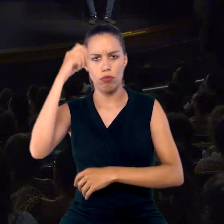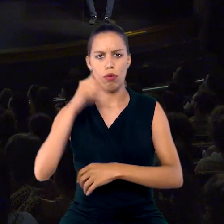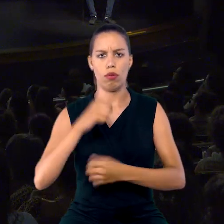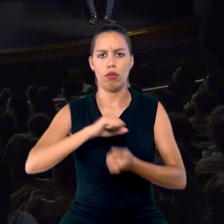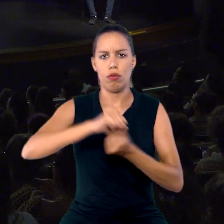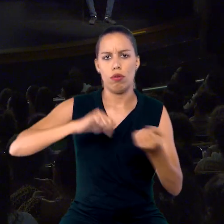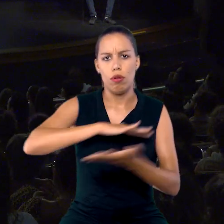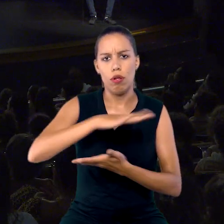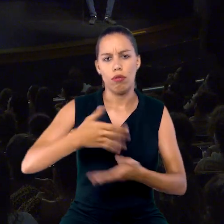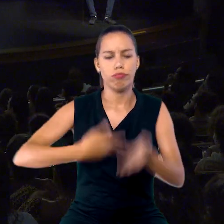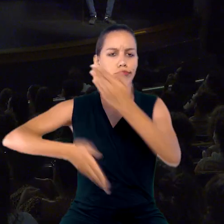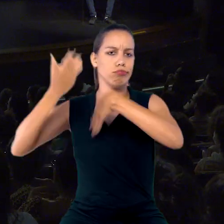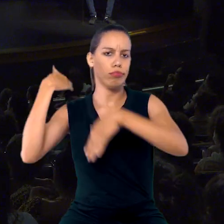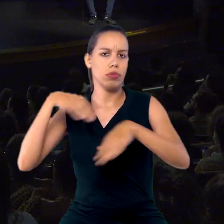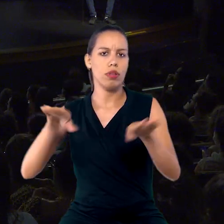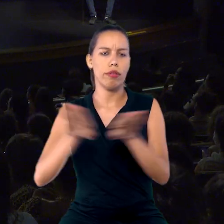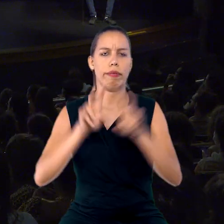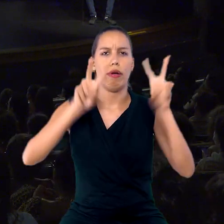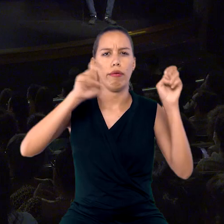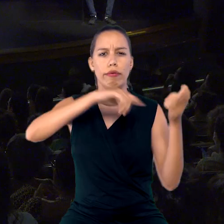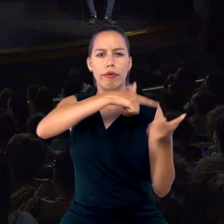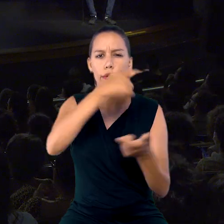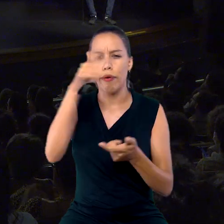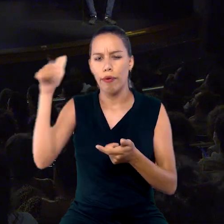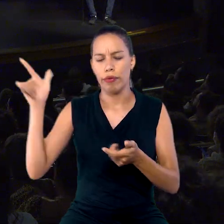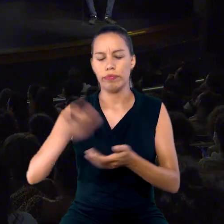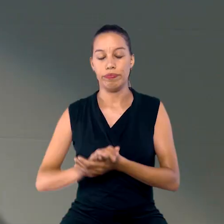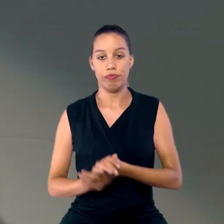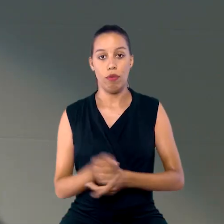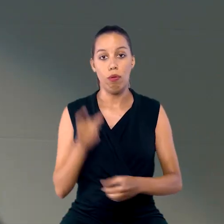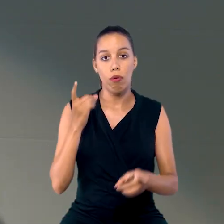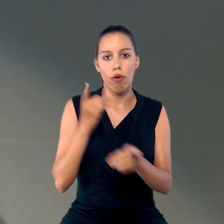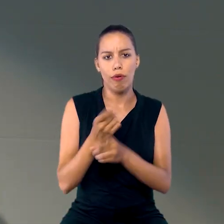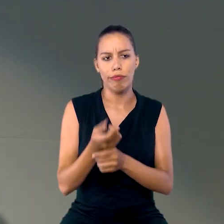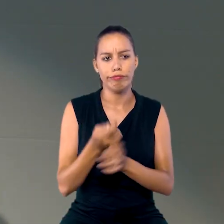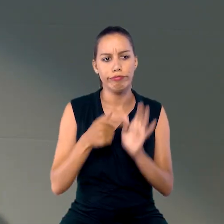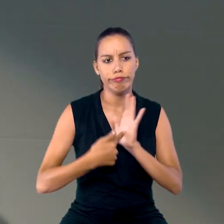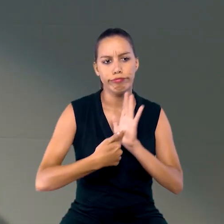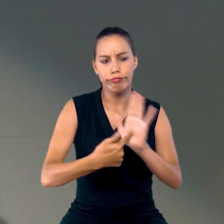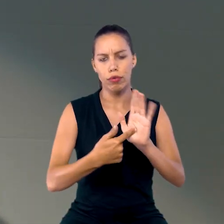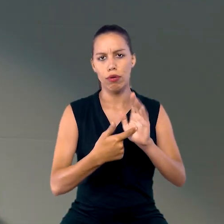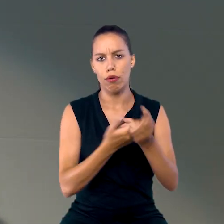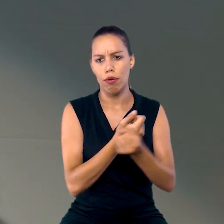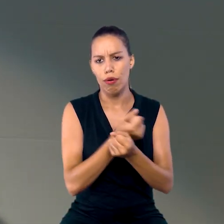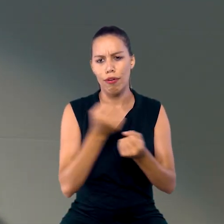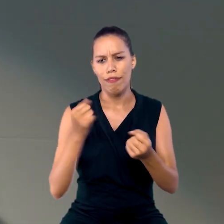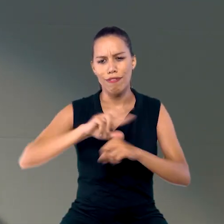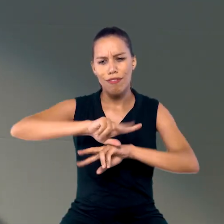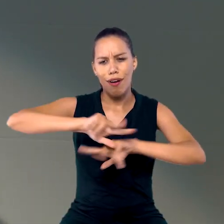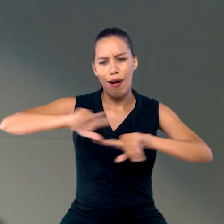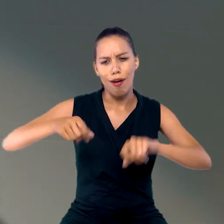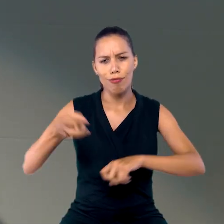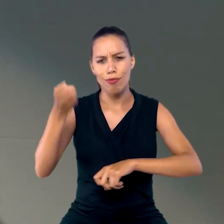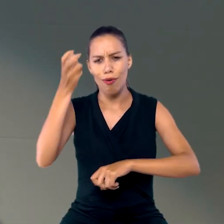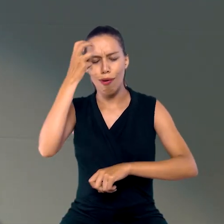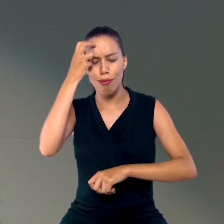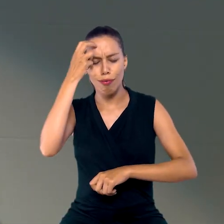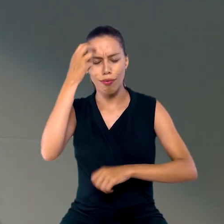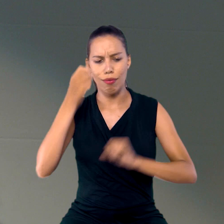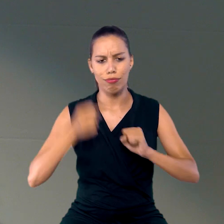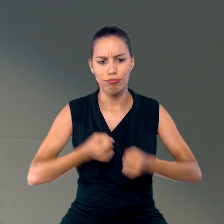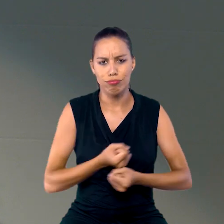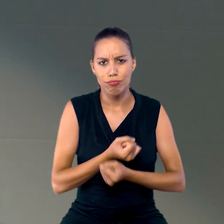ancestralidade e sustentabilidade, entre outros assuntos. Estes encontros valorizam a diversidade cultural ao